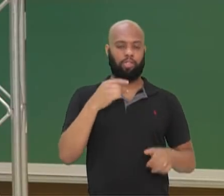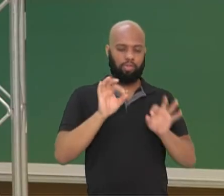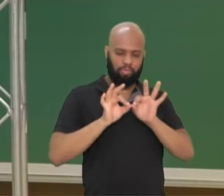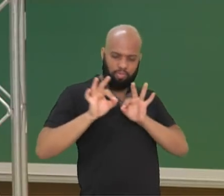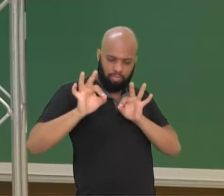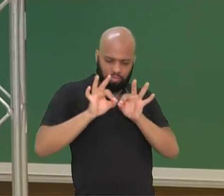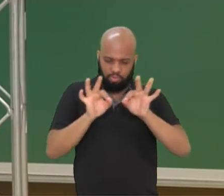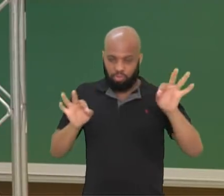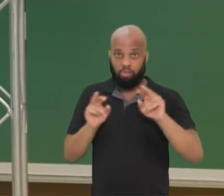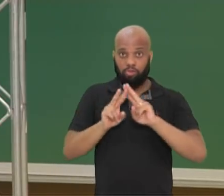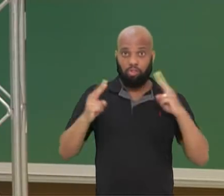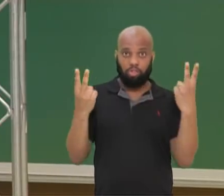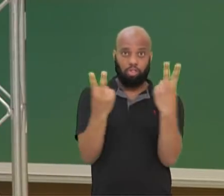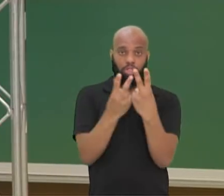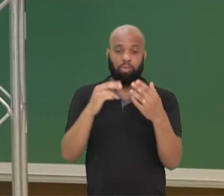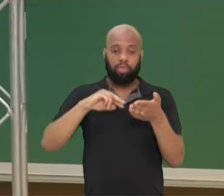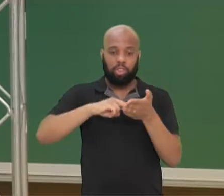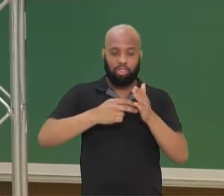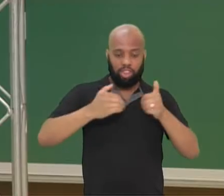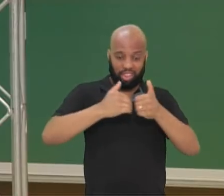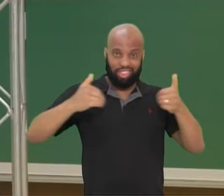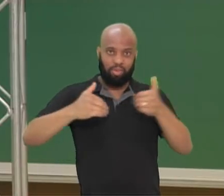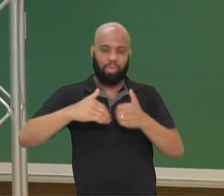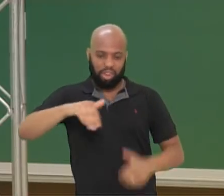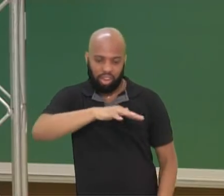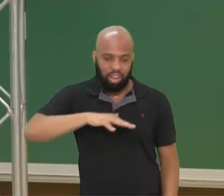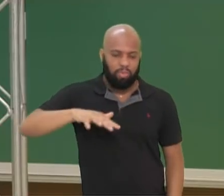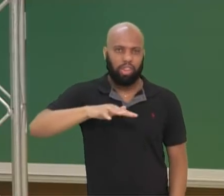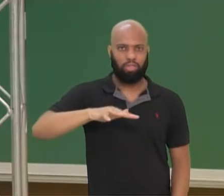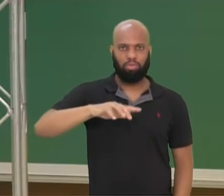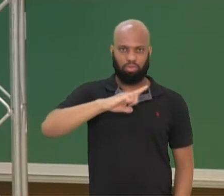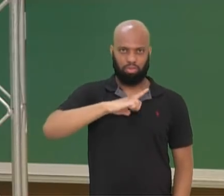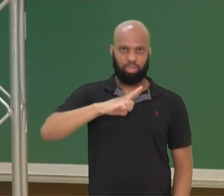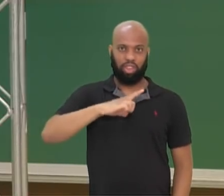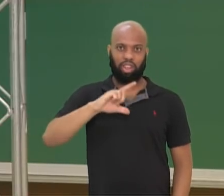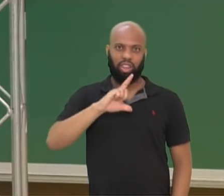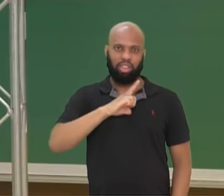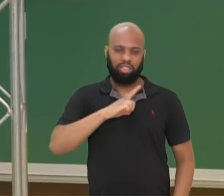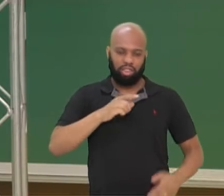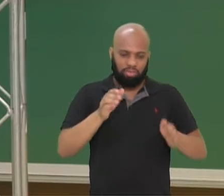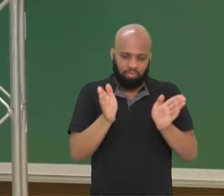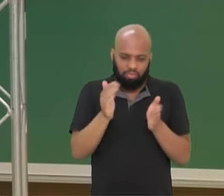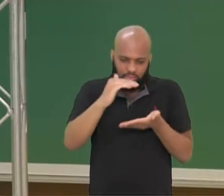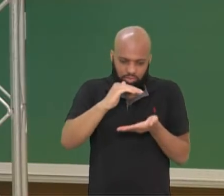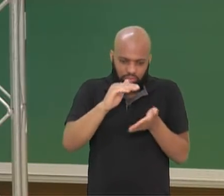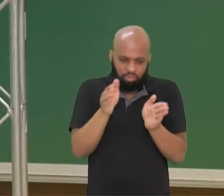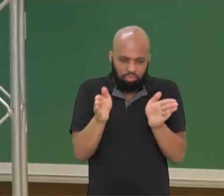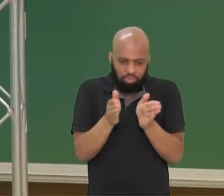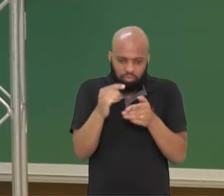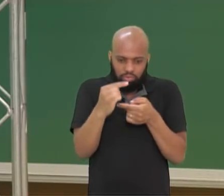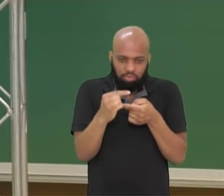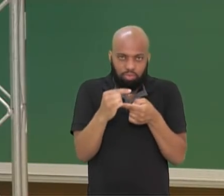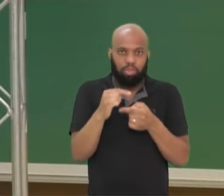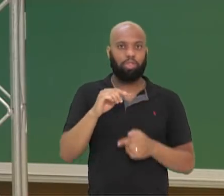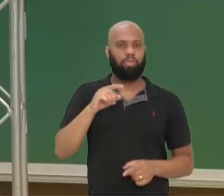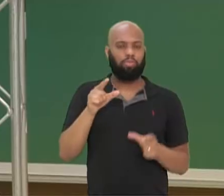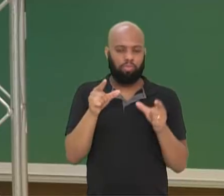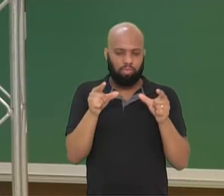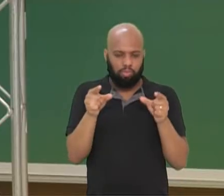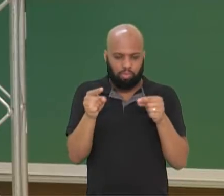significa dividir o espaço ocupado por um corpo em cubinhos de volume conhecido. Verdadeiro ou